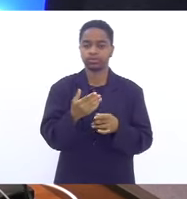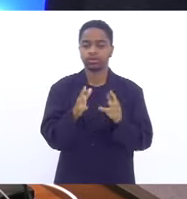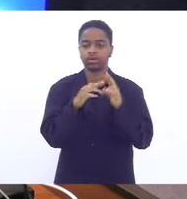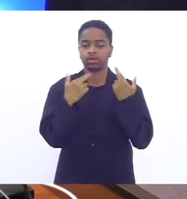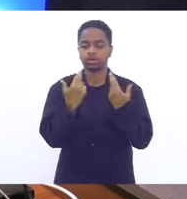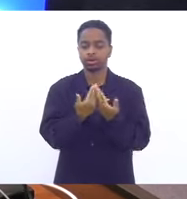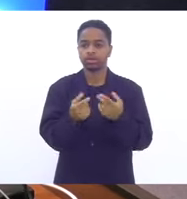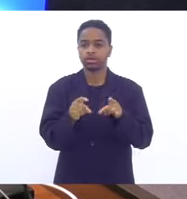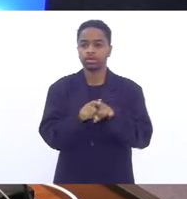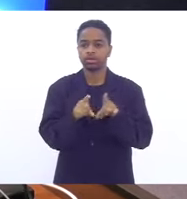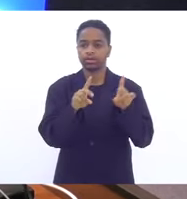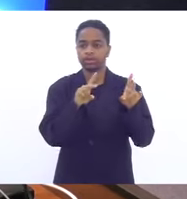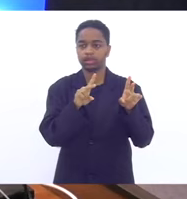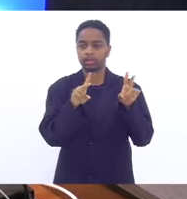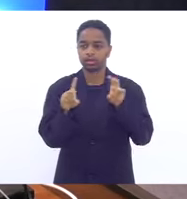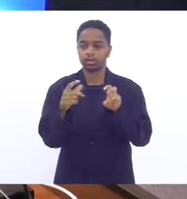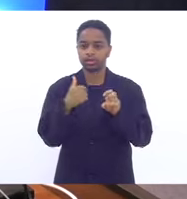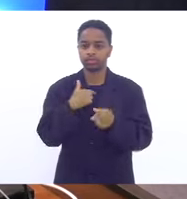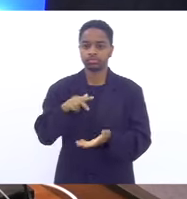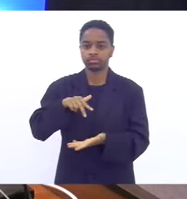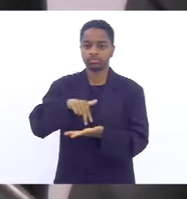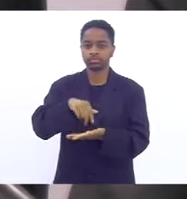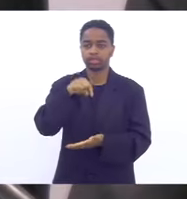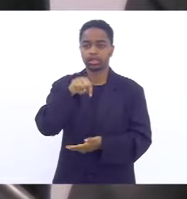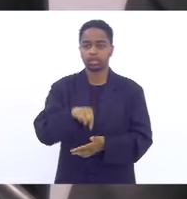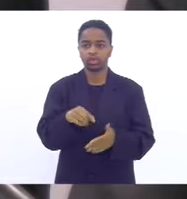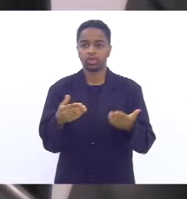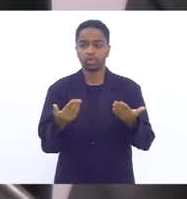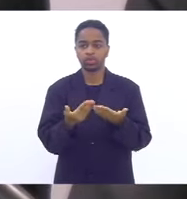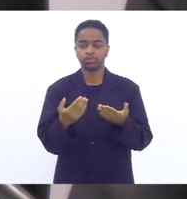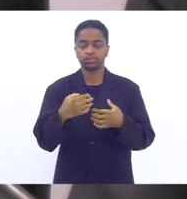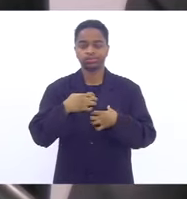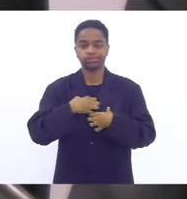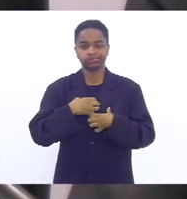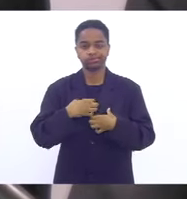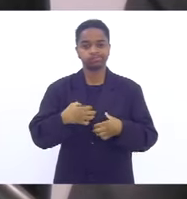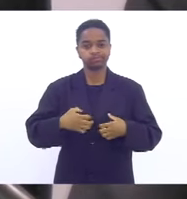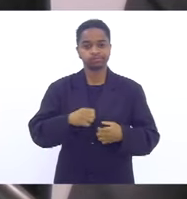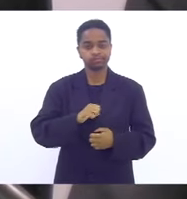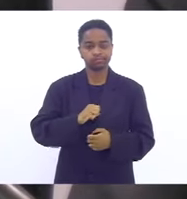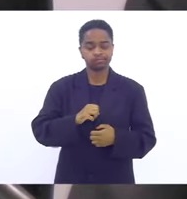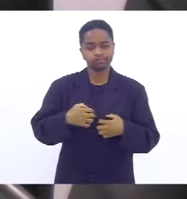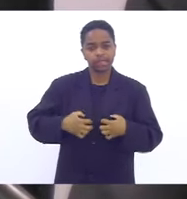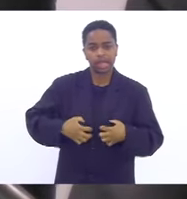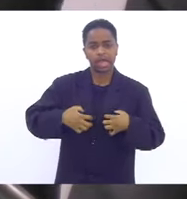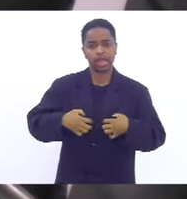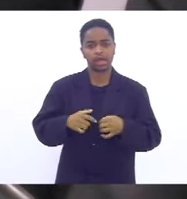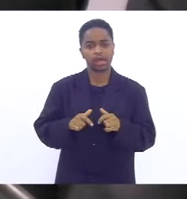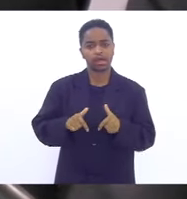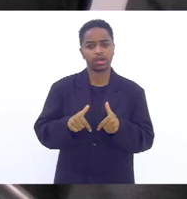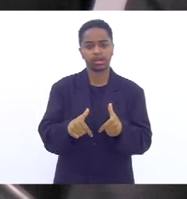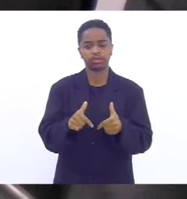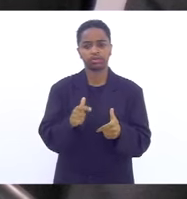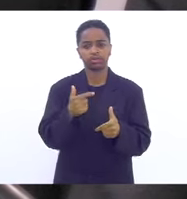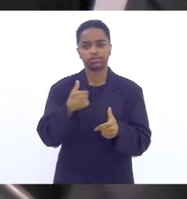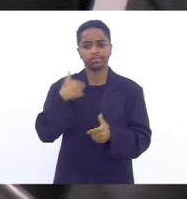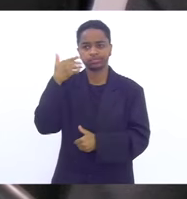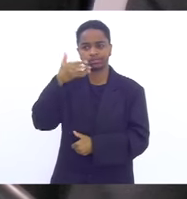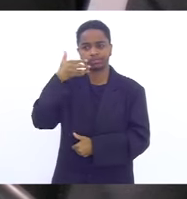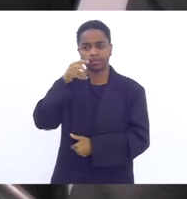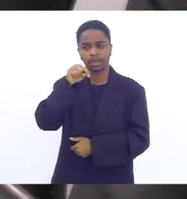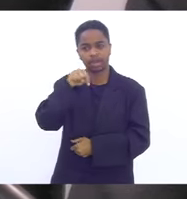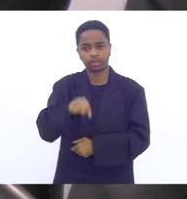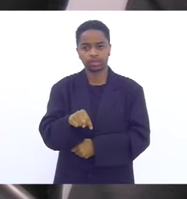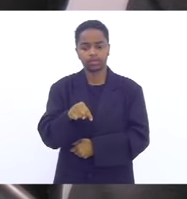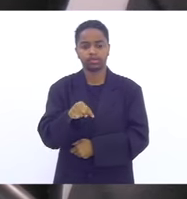E o tema que me traz aqui é com muita indignação que eu venho a essa tribuna